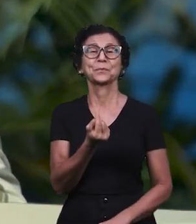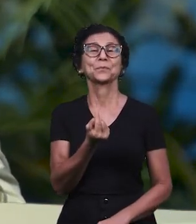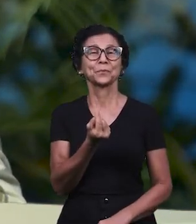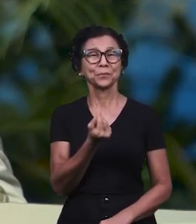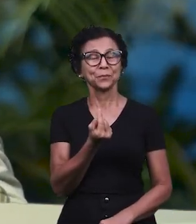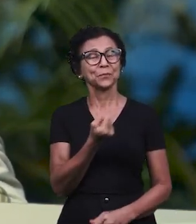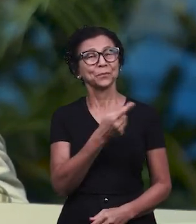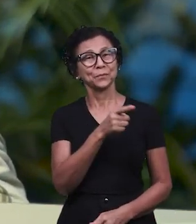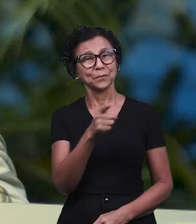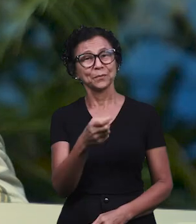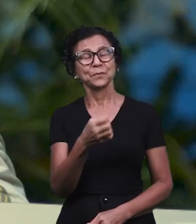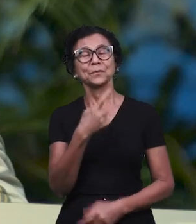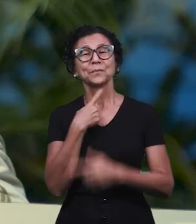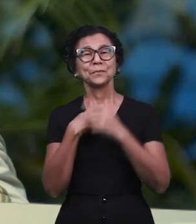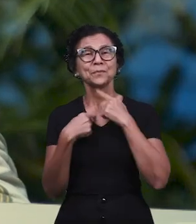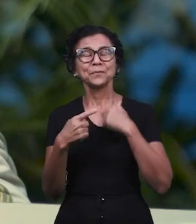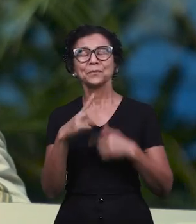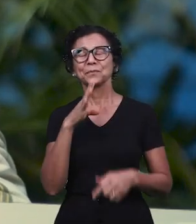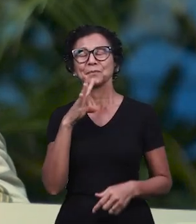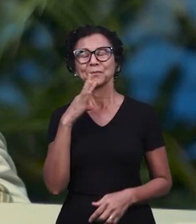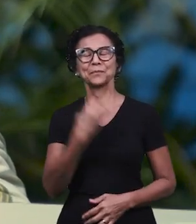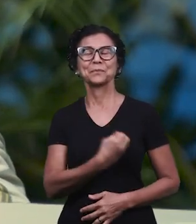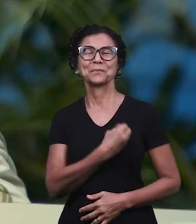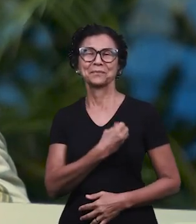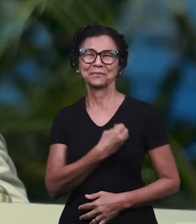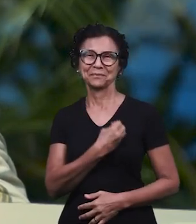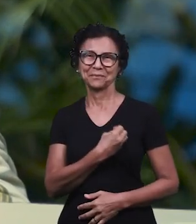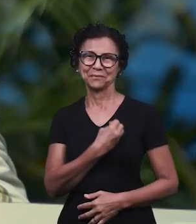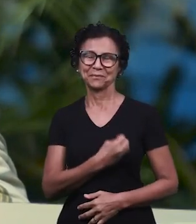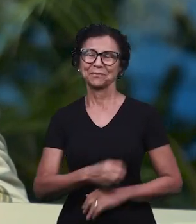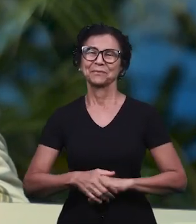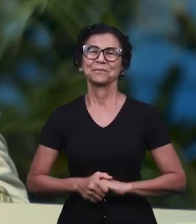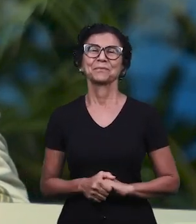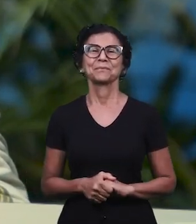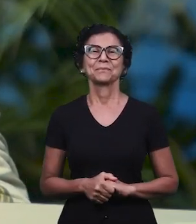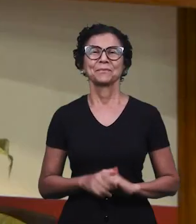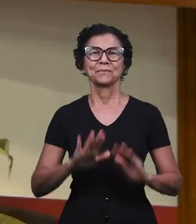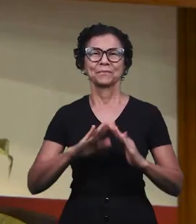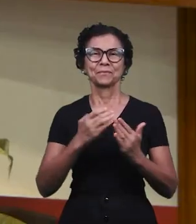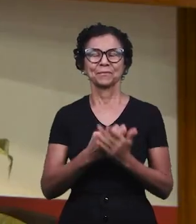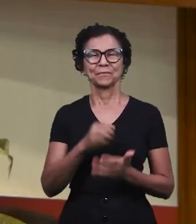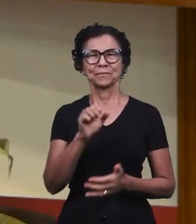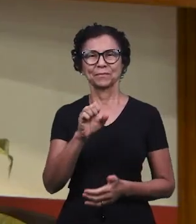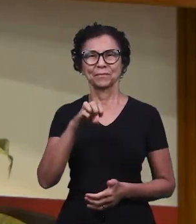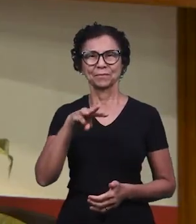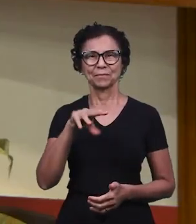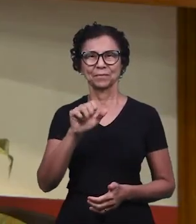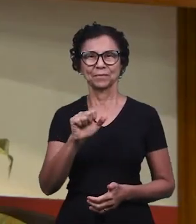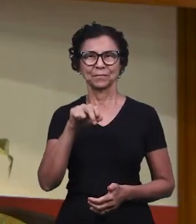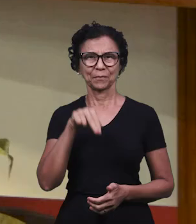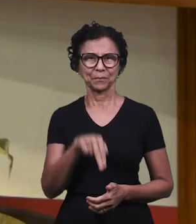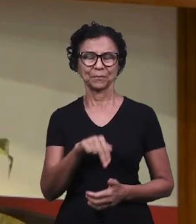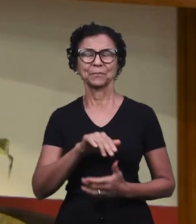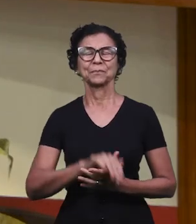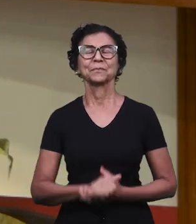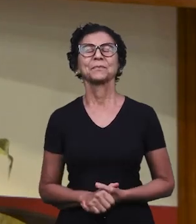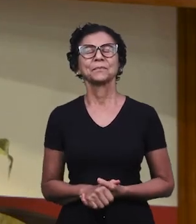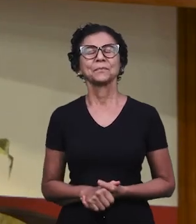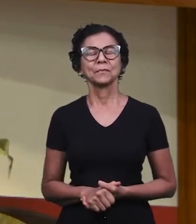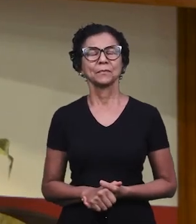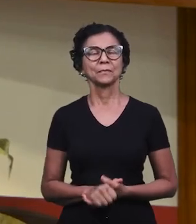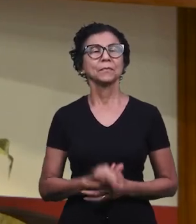que desejam um dia conhecer, participar dessa atividade lá na AMAN, em Resende. Bom, e como é que é esse processo da escolha